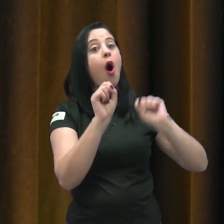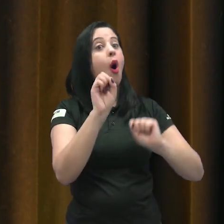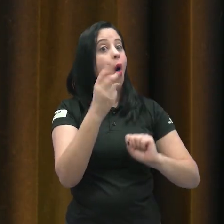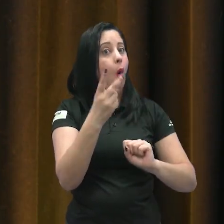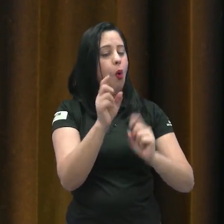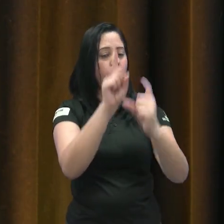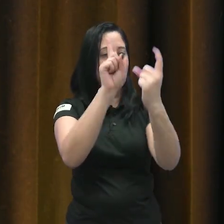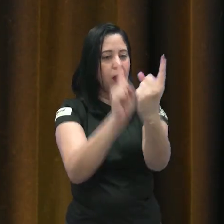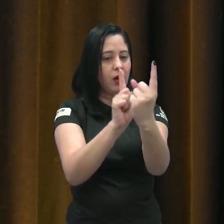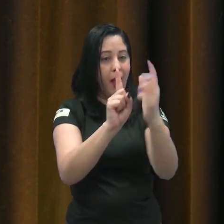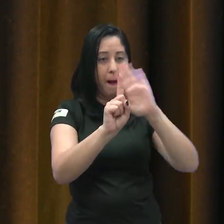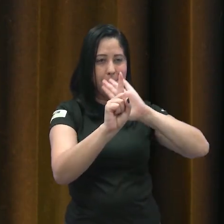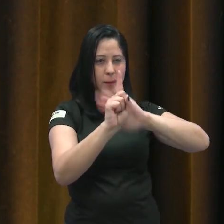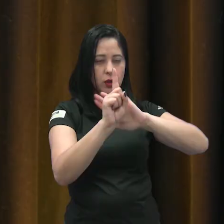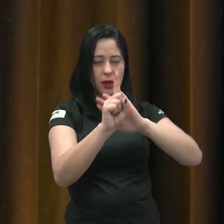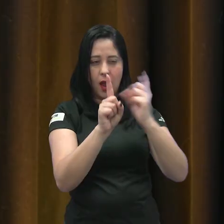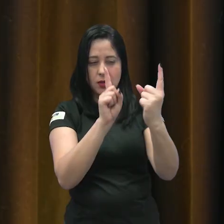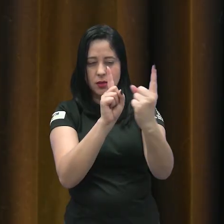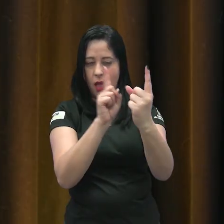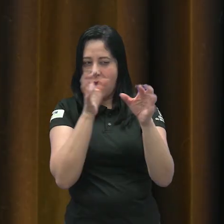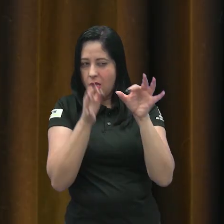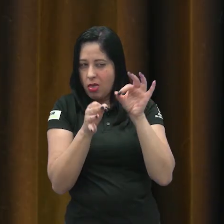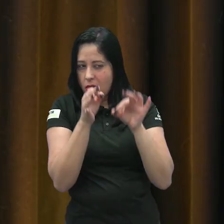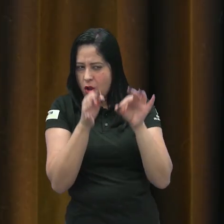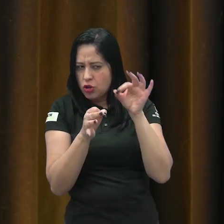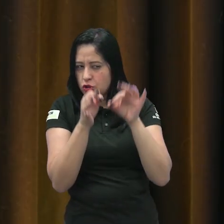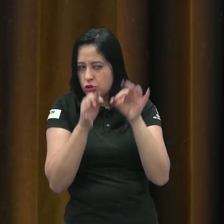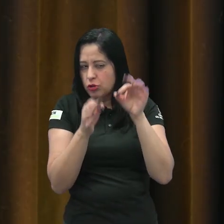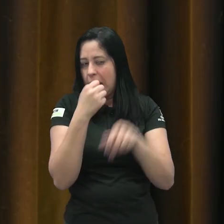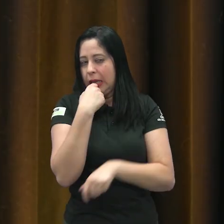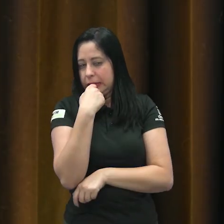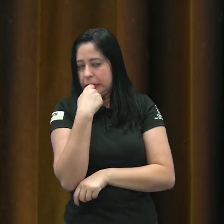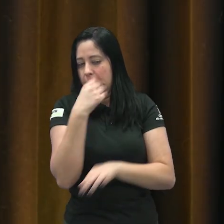aquela pessoa. Todo mundo, sabe, Pri, tem